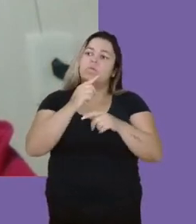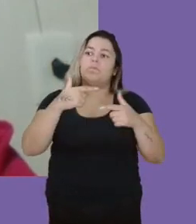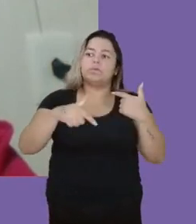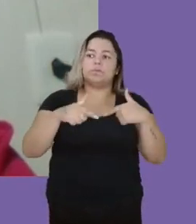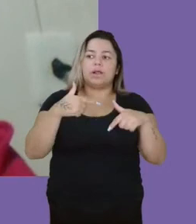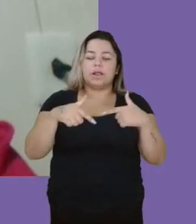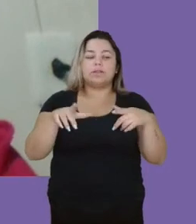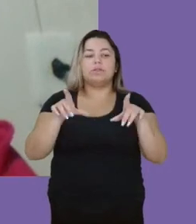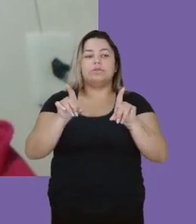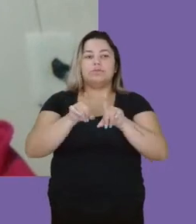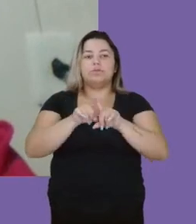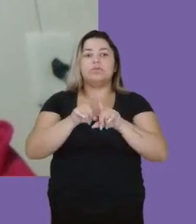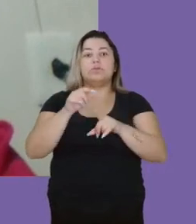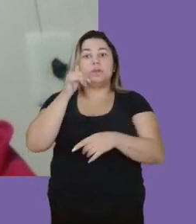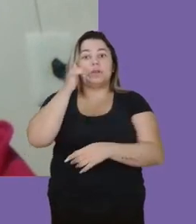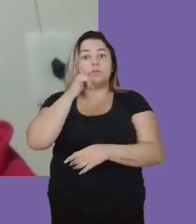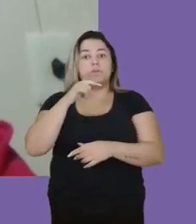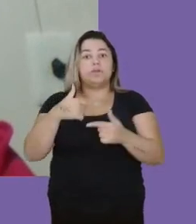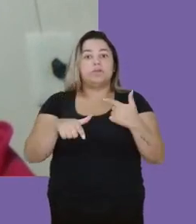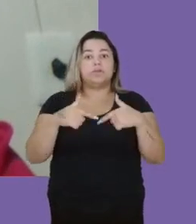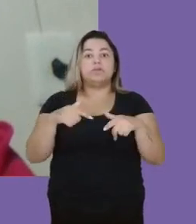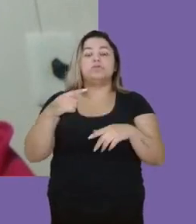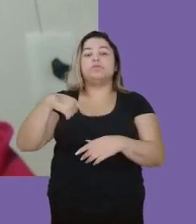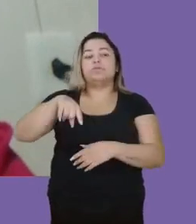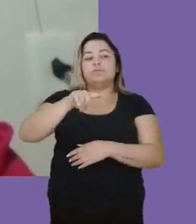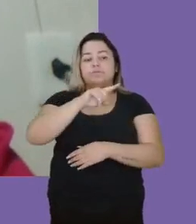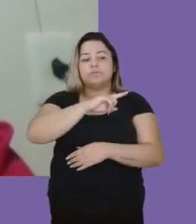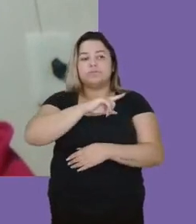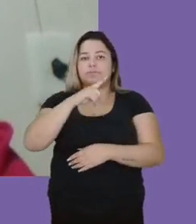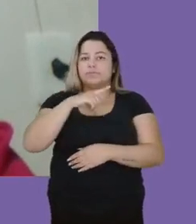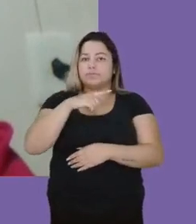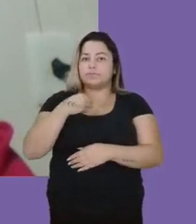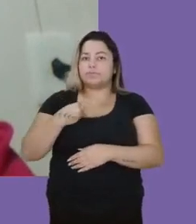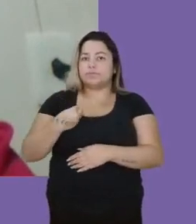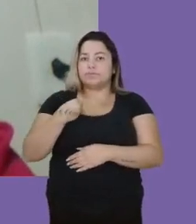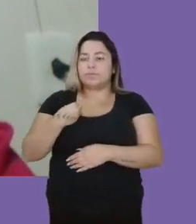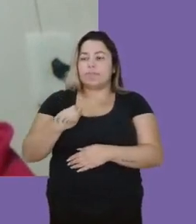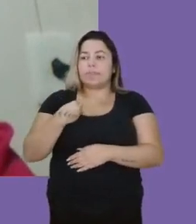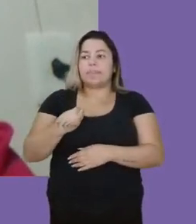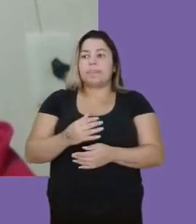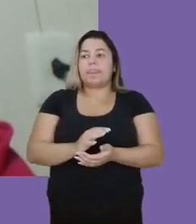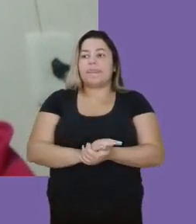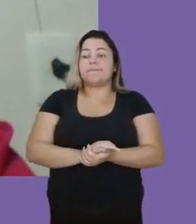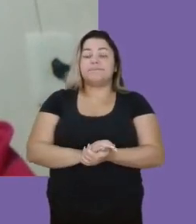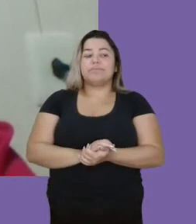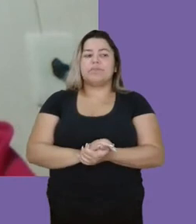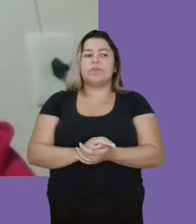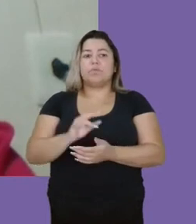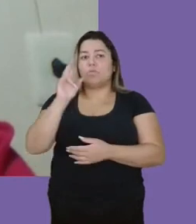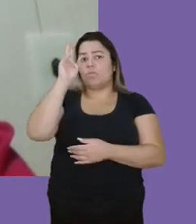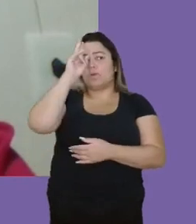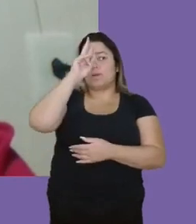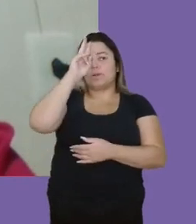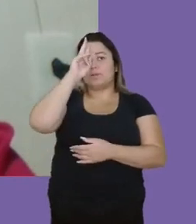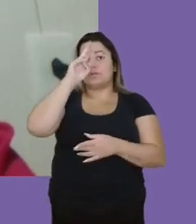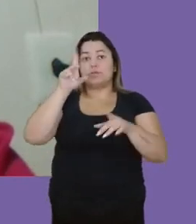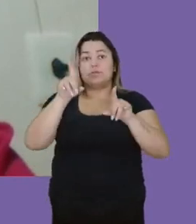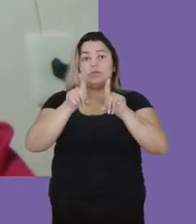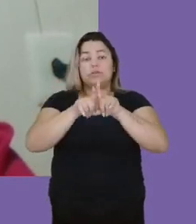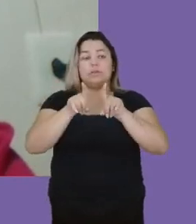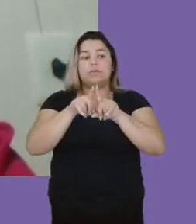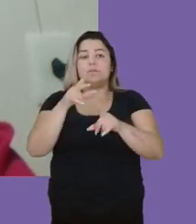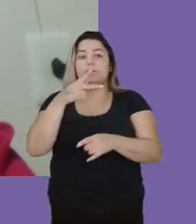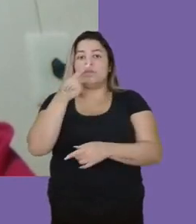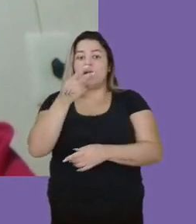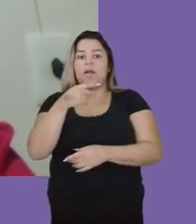e trabalhadores. Então, a gente tem uma vivência e a gente, em algum momento da história, e aí eu